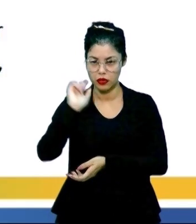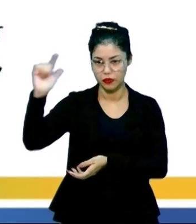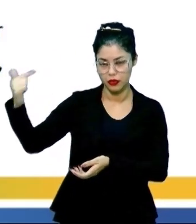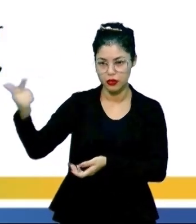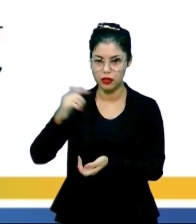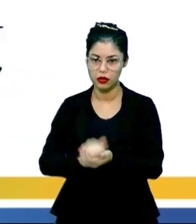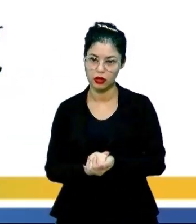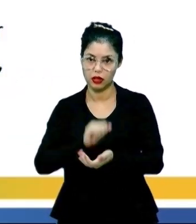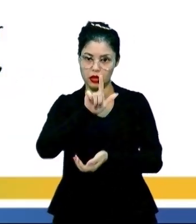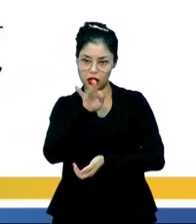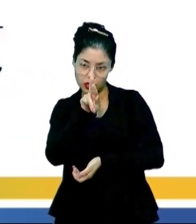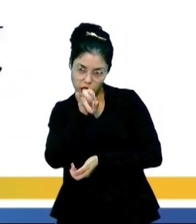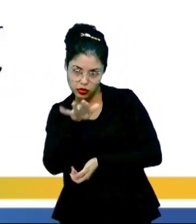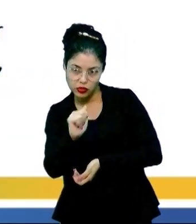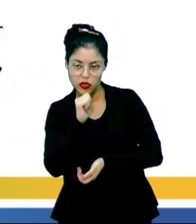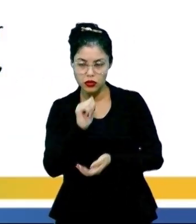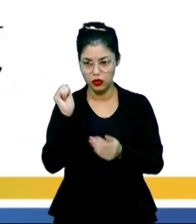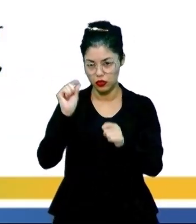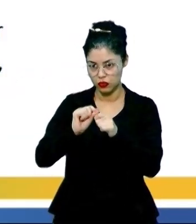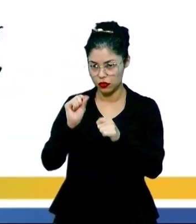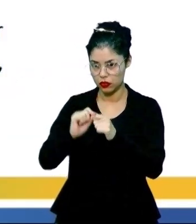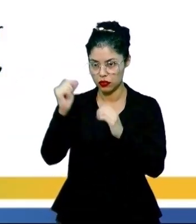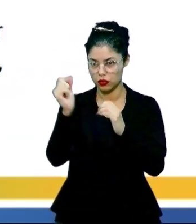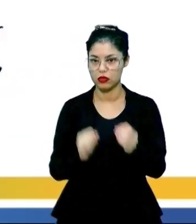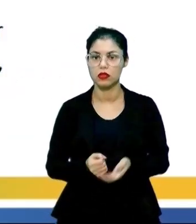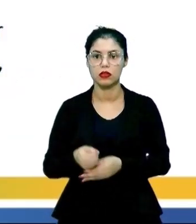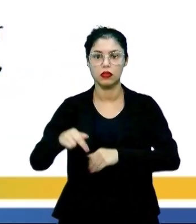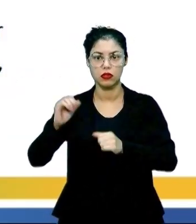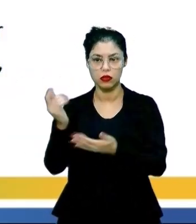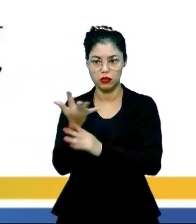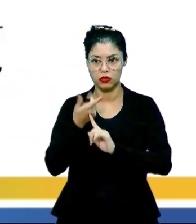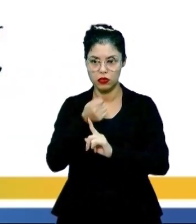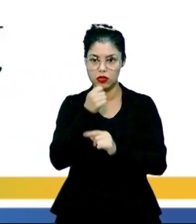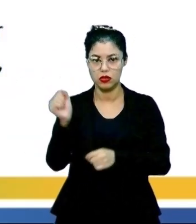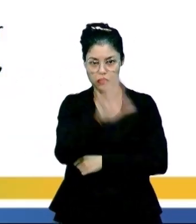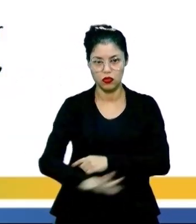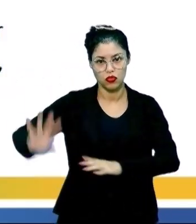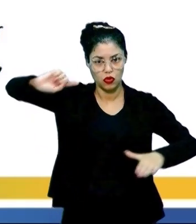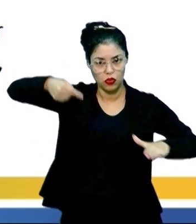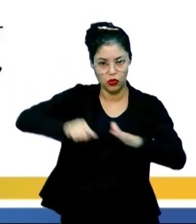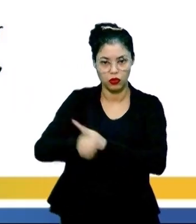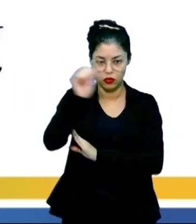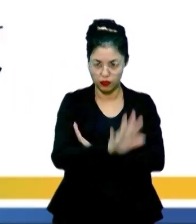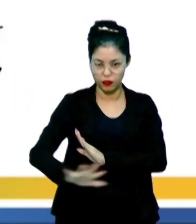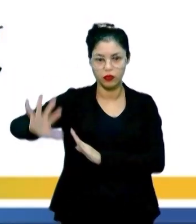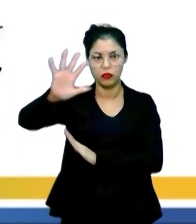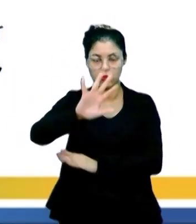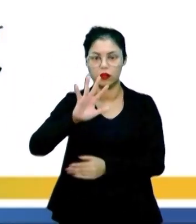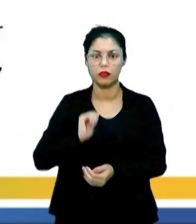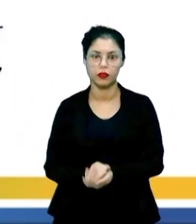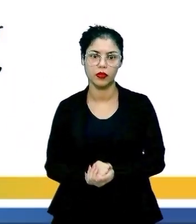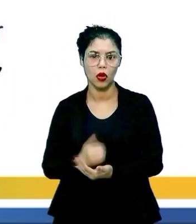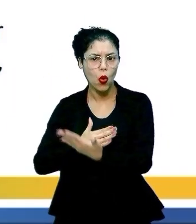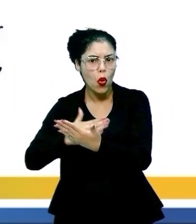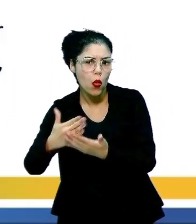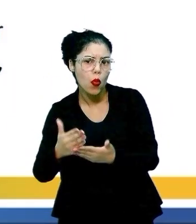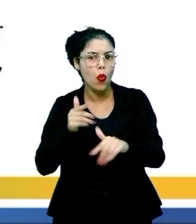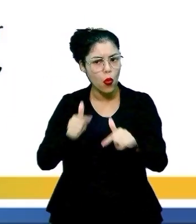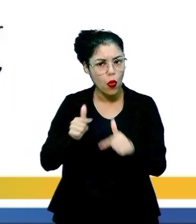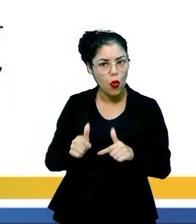ali que Aleijadinho elaborou uma arte profundamente nacional. Aleijadinho começa a trabalhar cedo